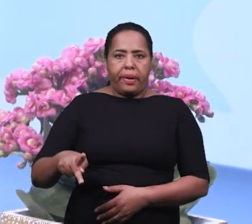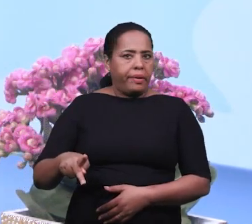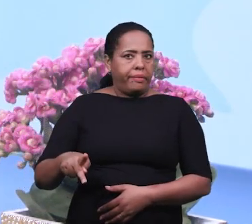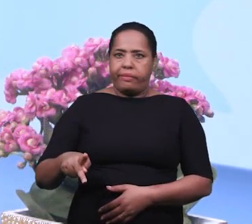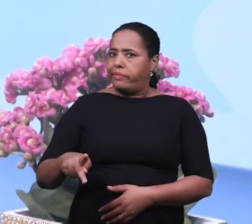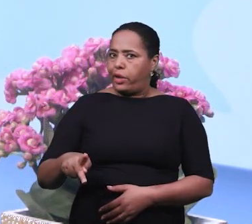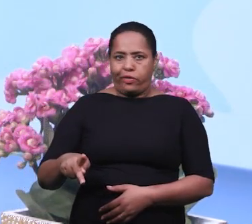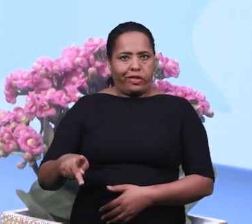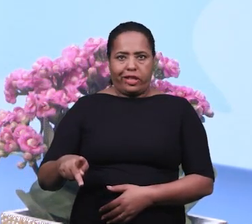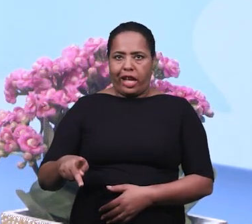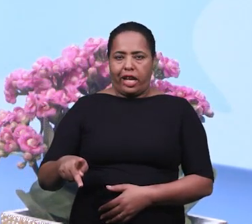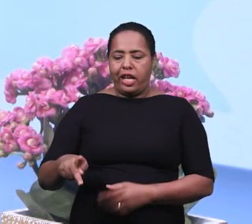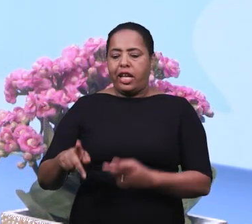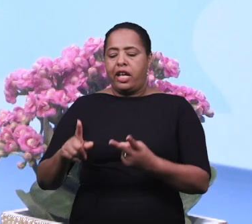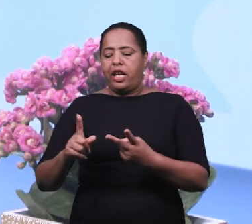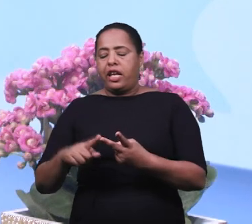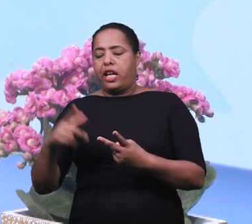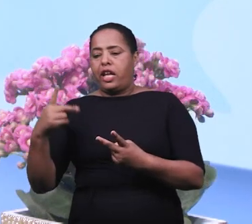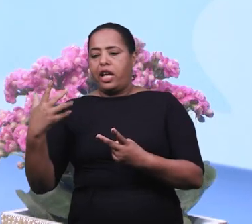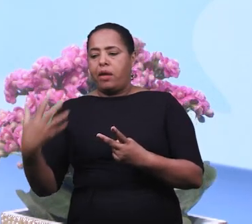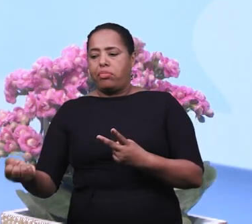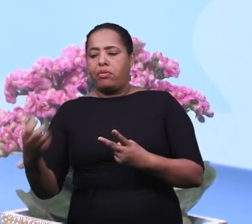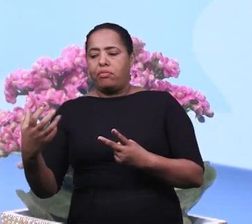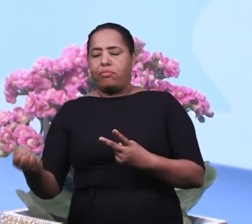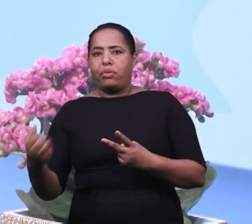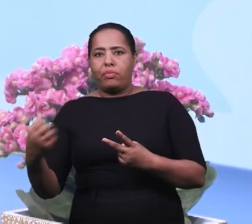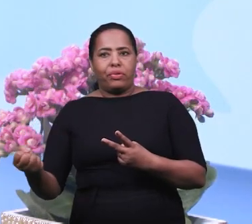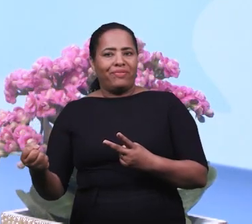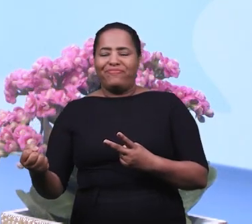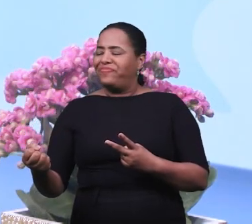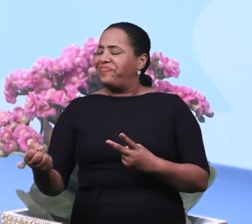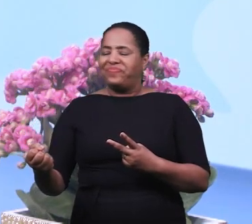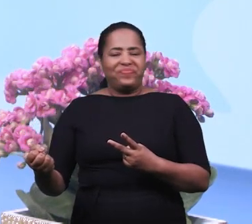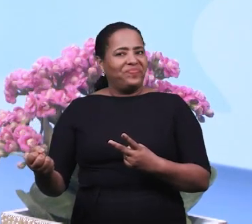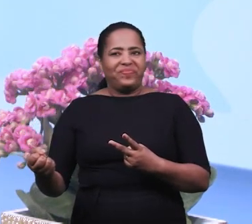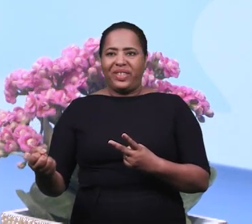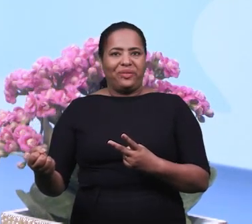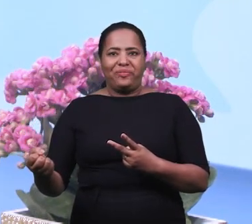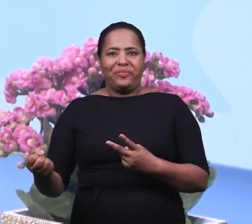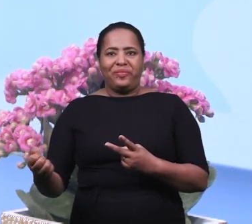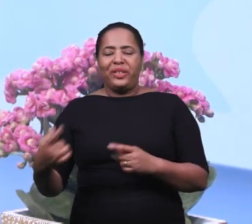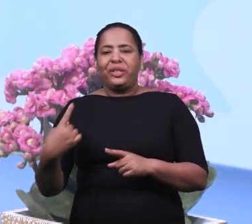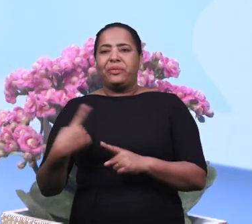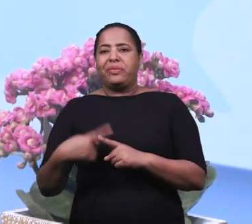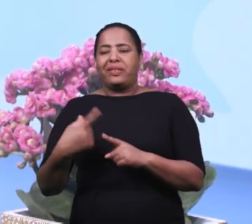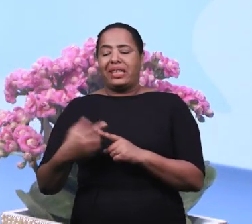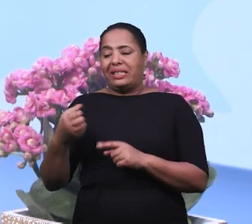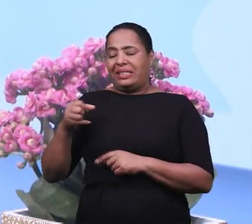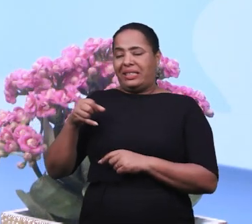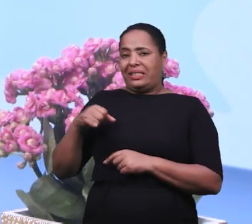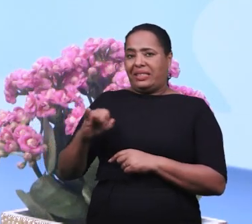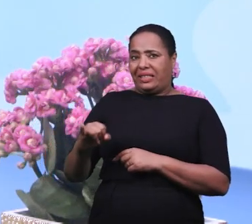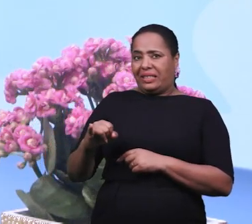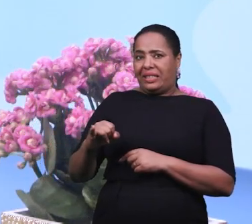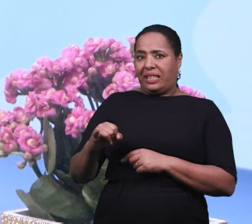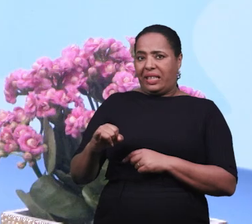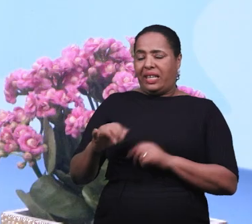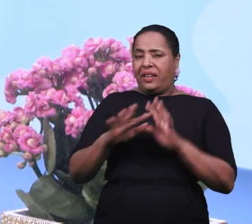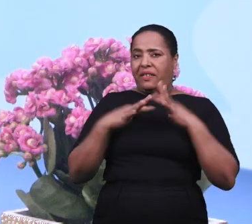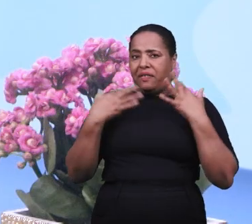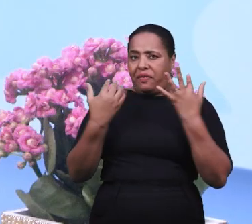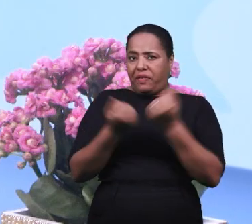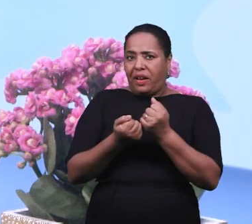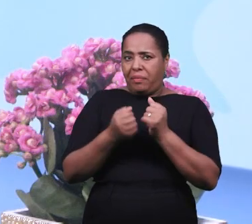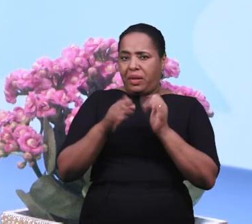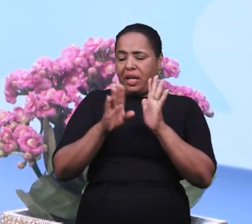ela não contribuiu, e nem vai ter direito a um benefício assistencial, se ela fizer parte de uma família de baixa renda, porque Sim. ela